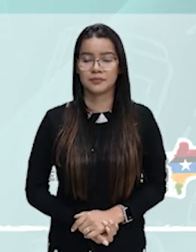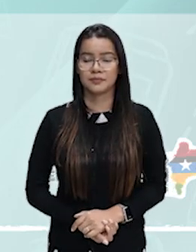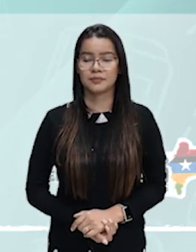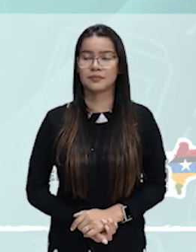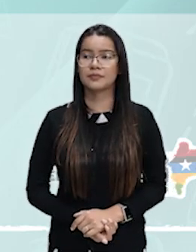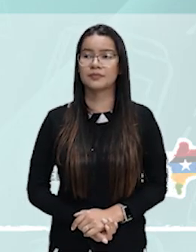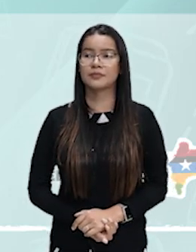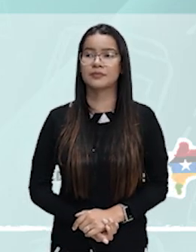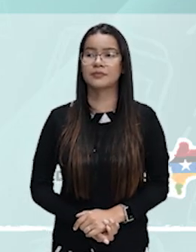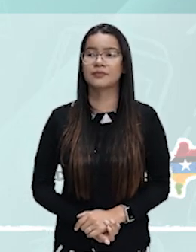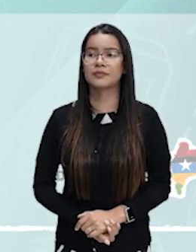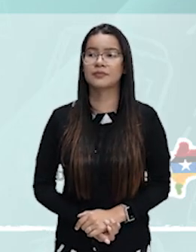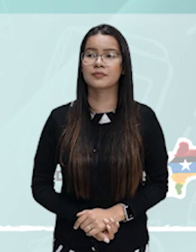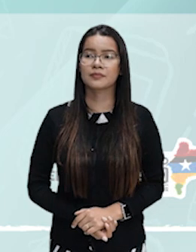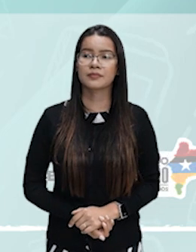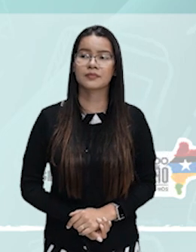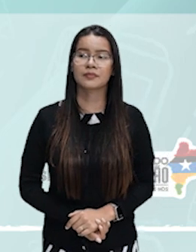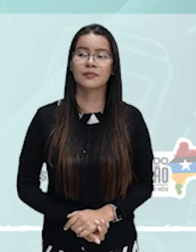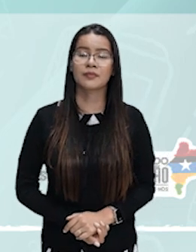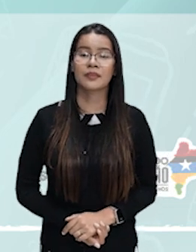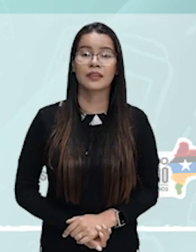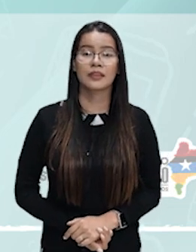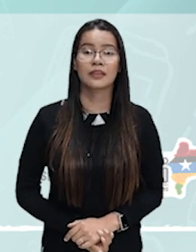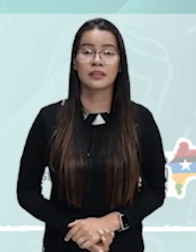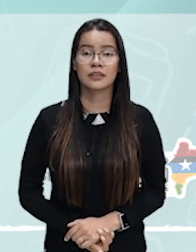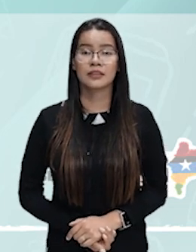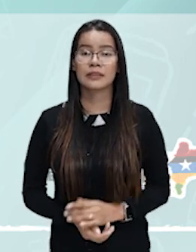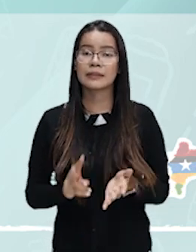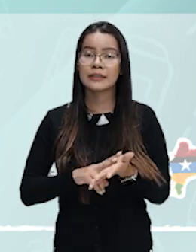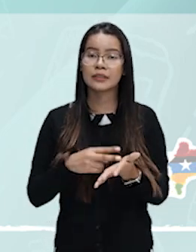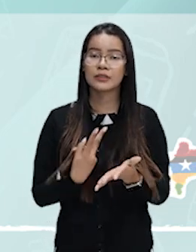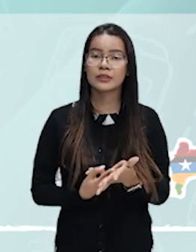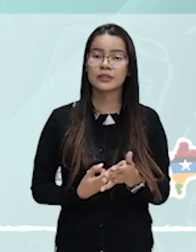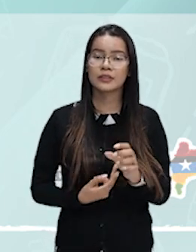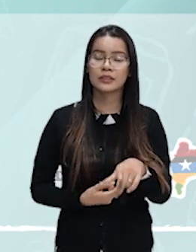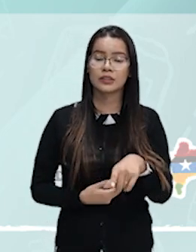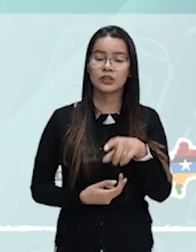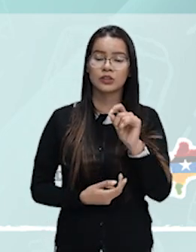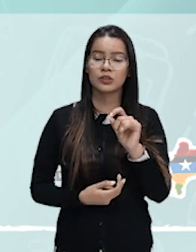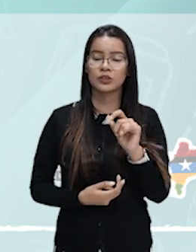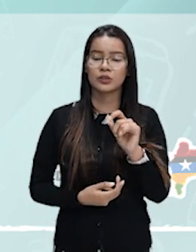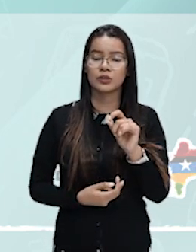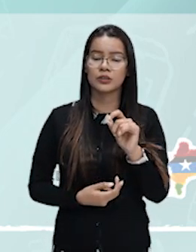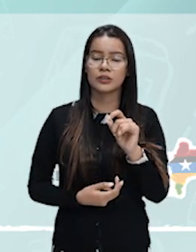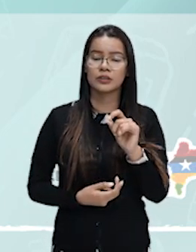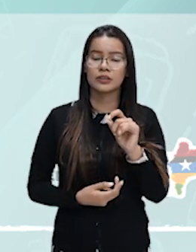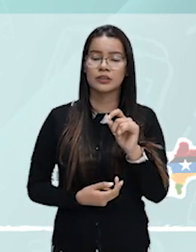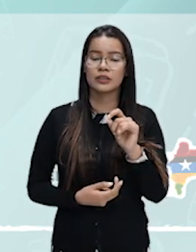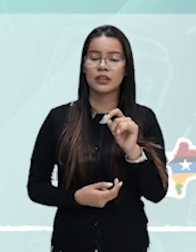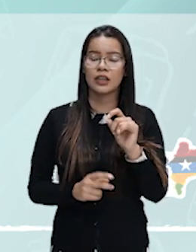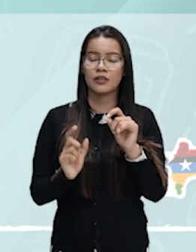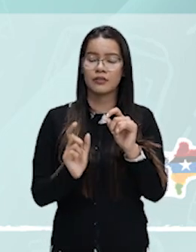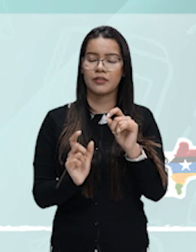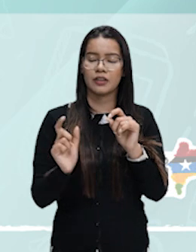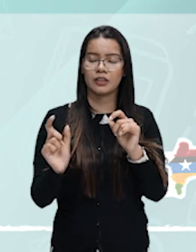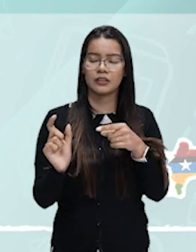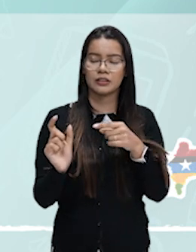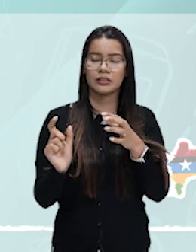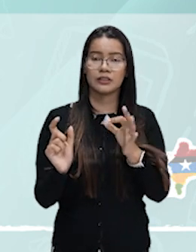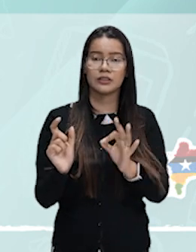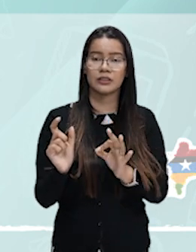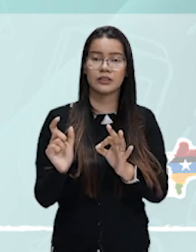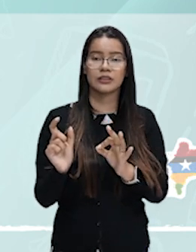grammatically correct sentence. Escolha, né? Choose é o verbo escolher, a sentença